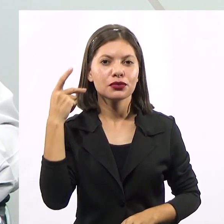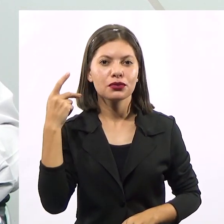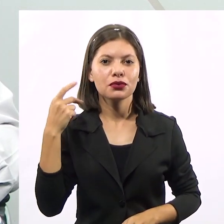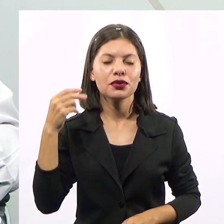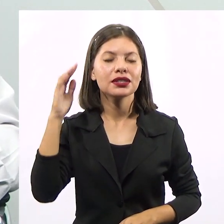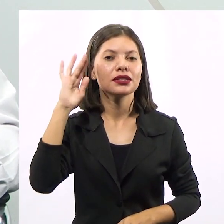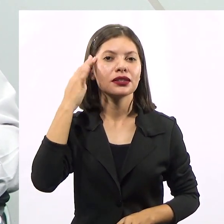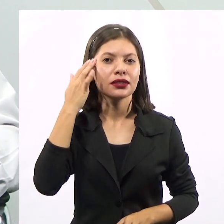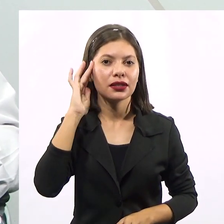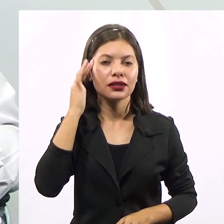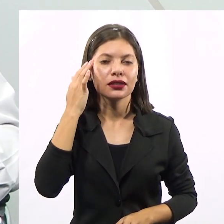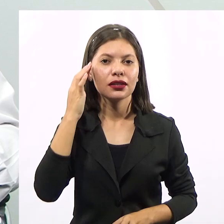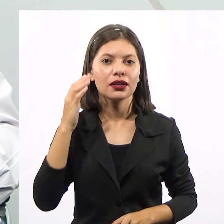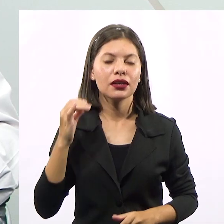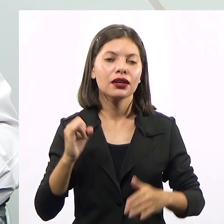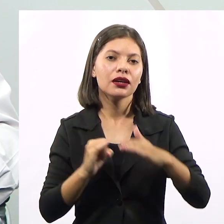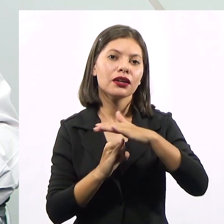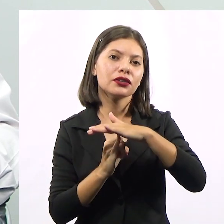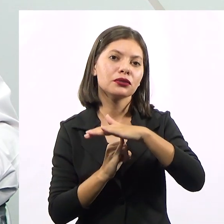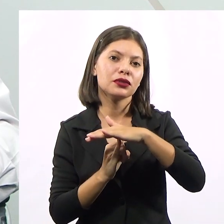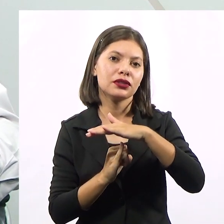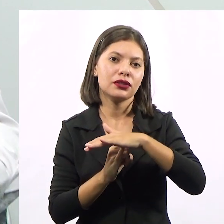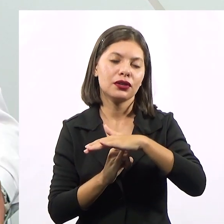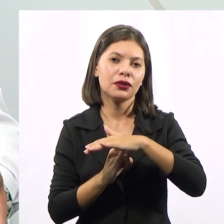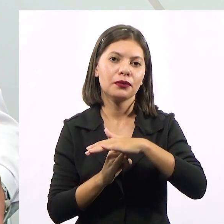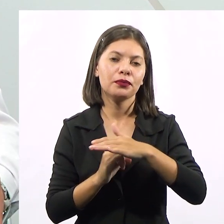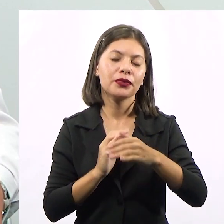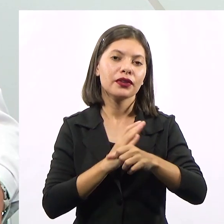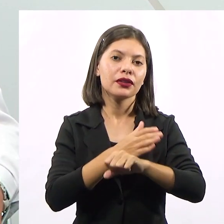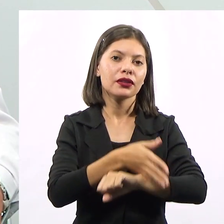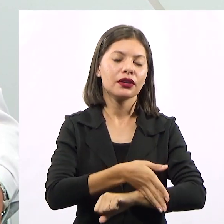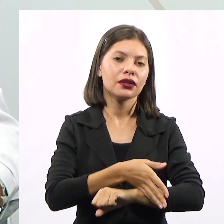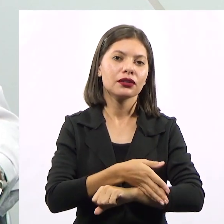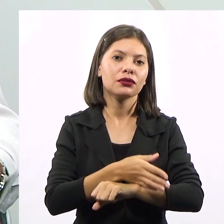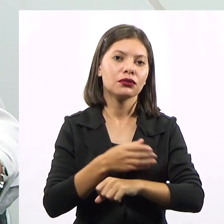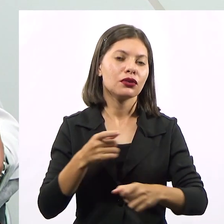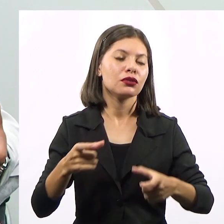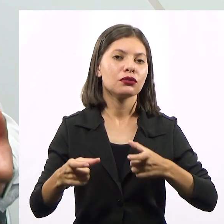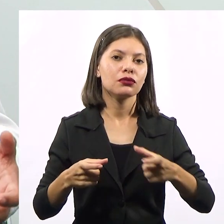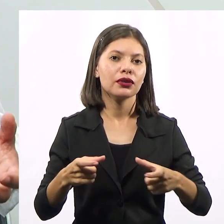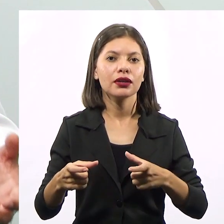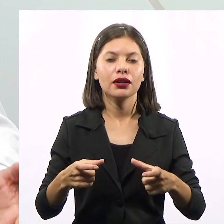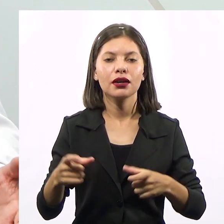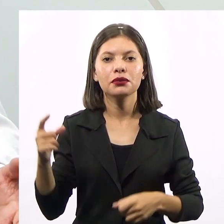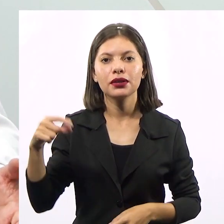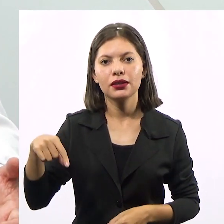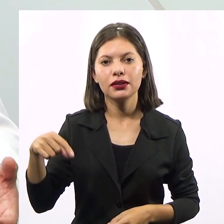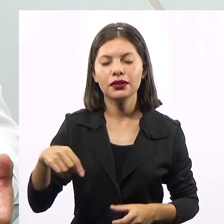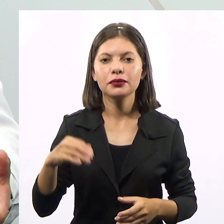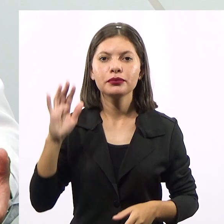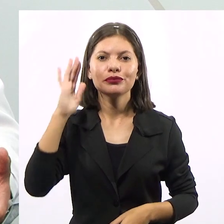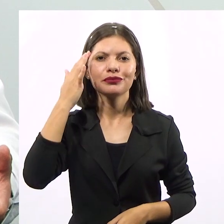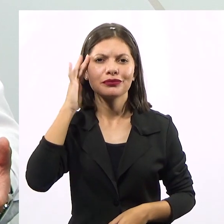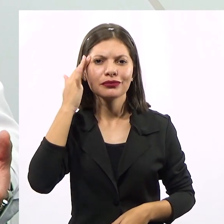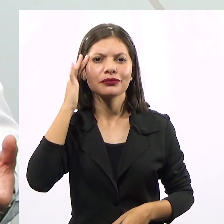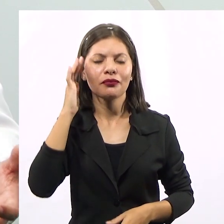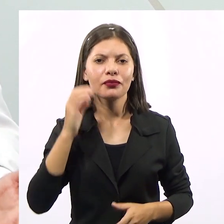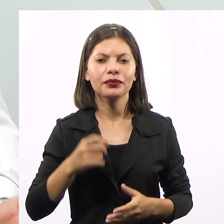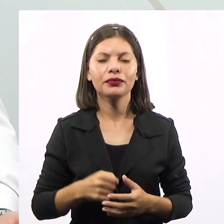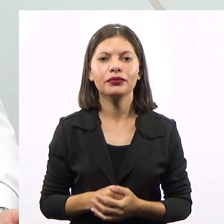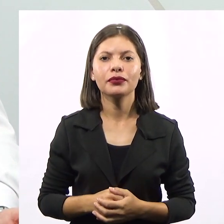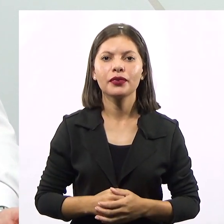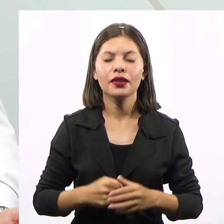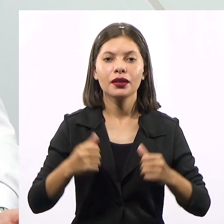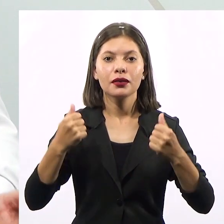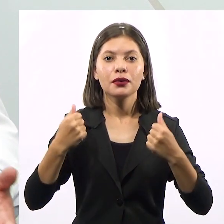tentando fazer uma compreensão de uma instituição dentro de uma dada localidade, porque para